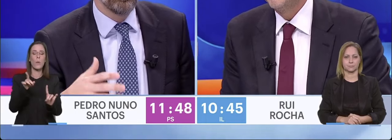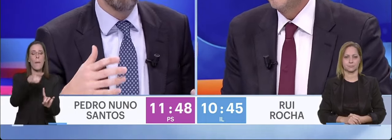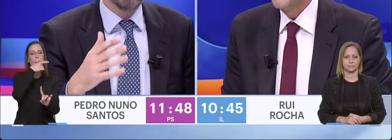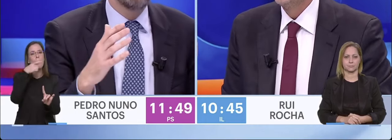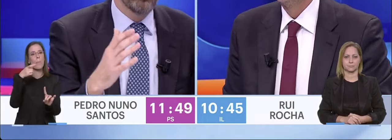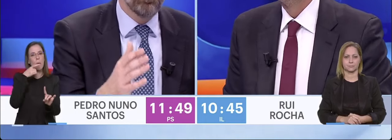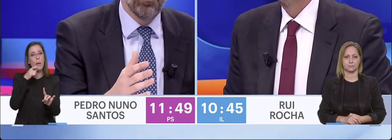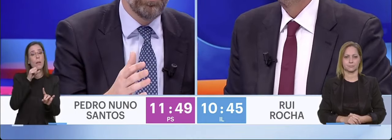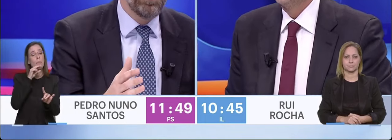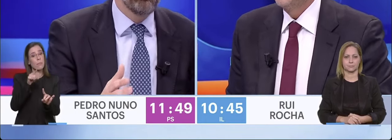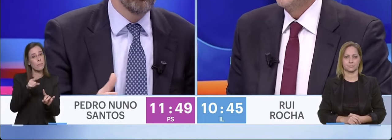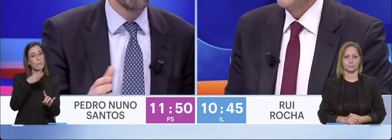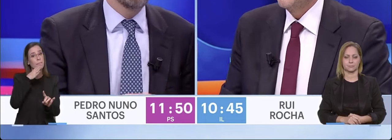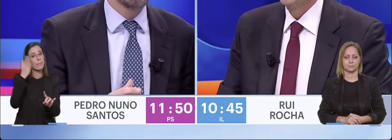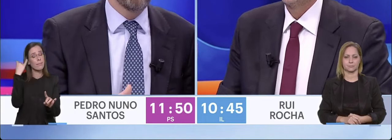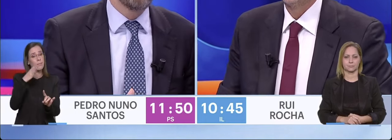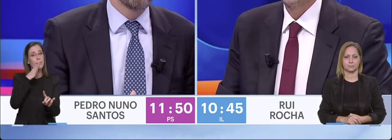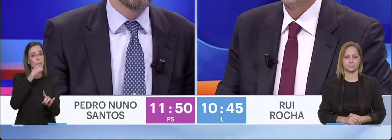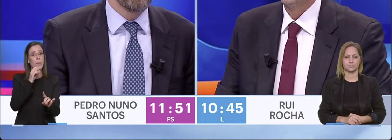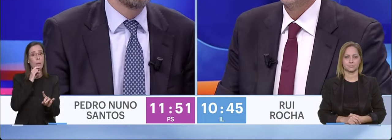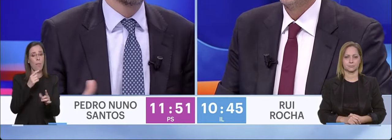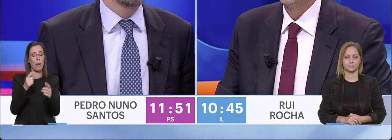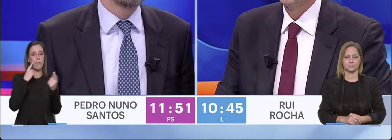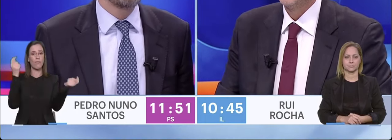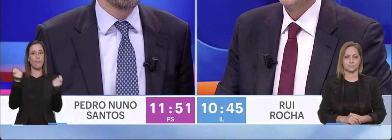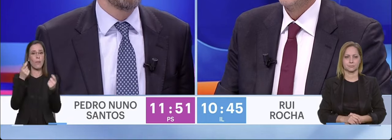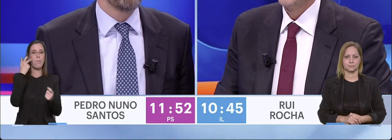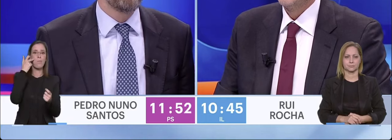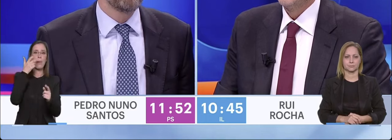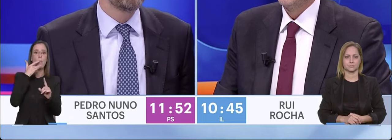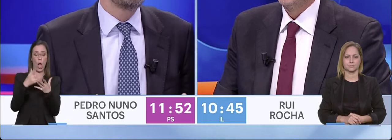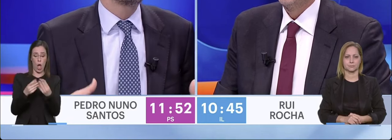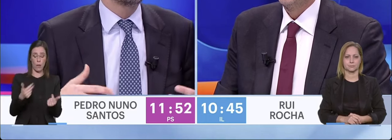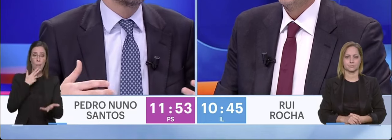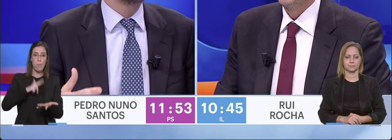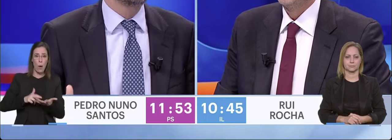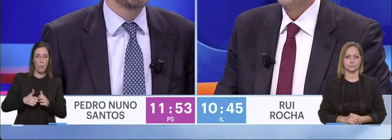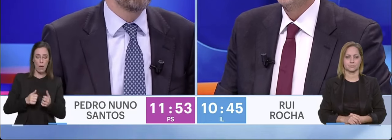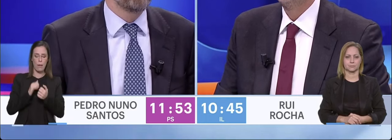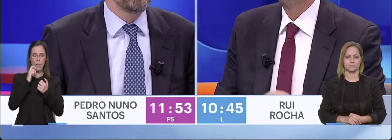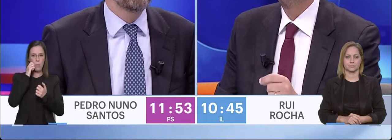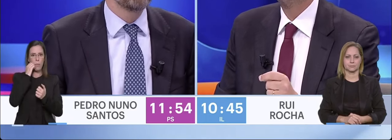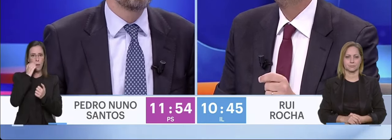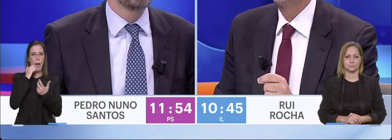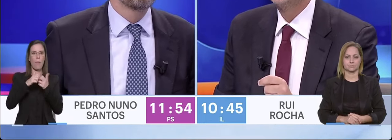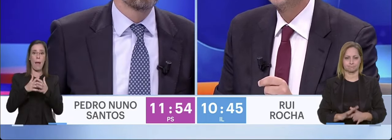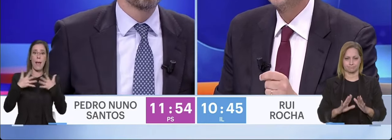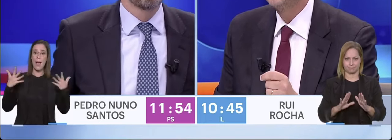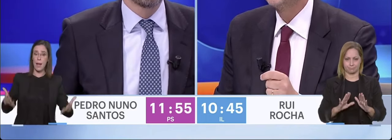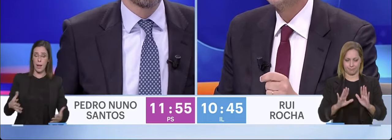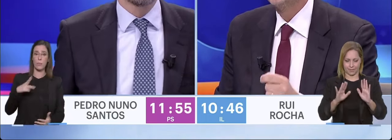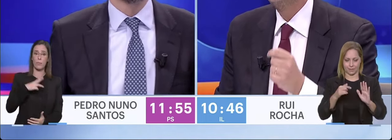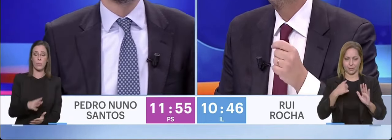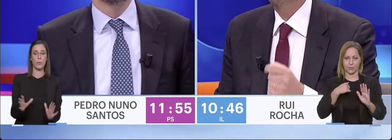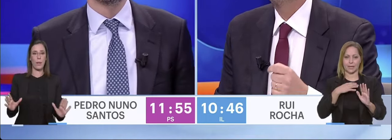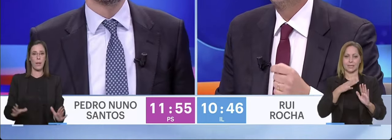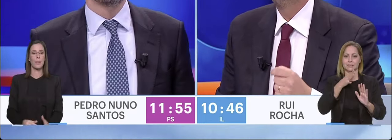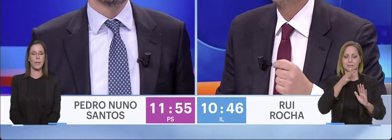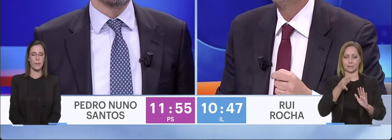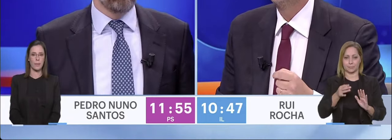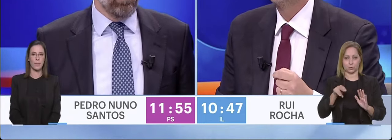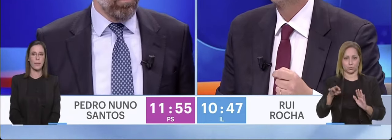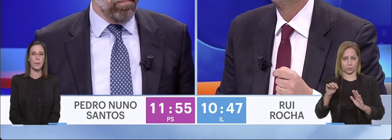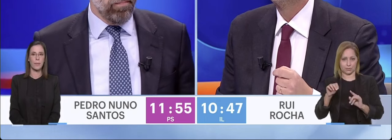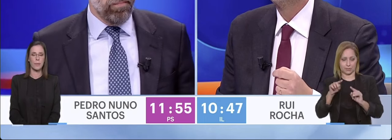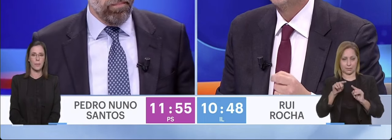prometem pode ficar como eu dizia há pouco pode ficar bem no cartaz não resolve problema a ninguém e queria um problema gravíssimo no país Pedro Santos deixa-me só dizer uma coisa em metade dos